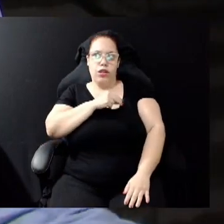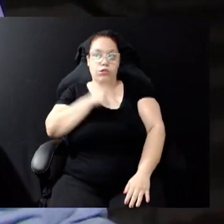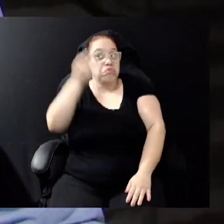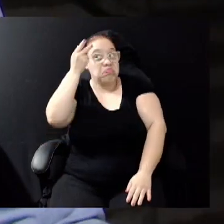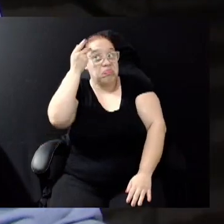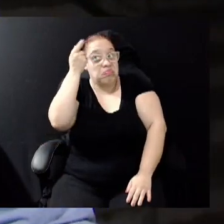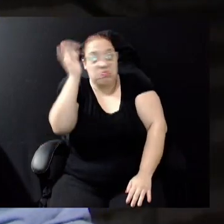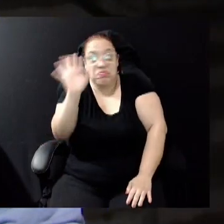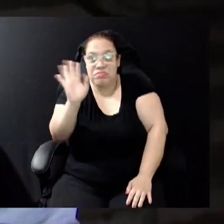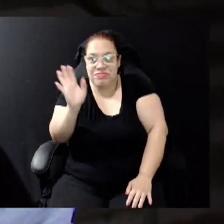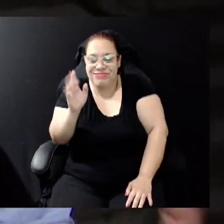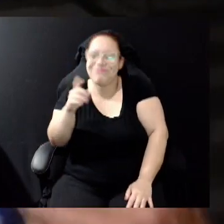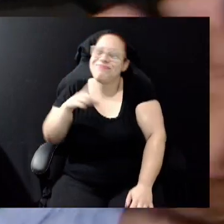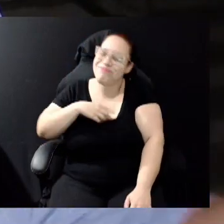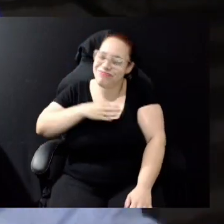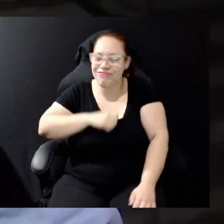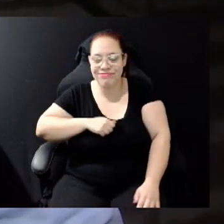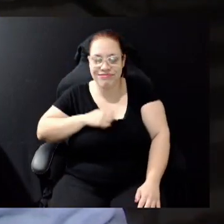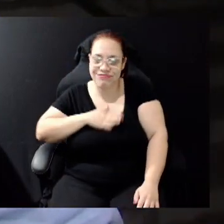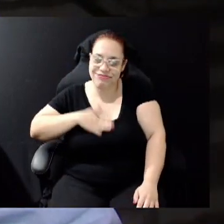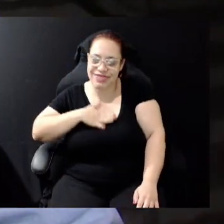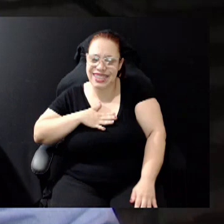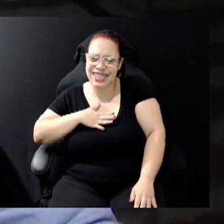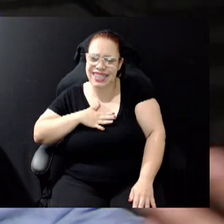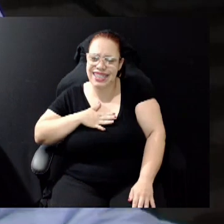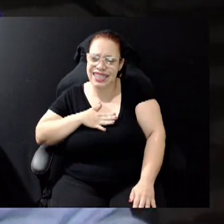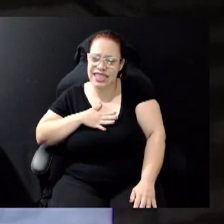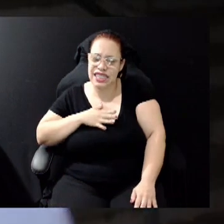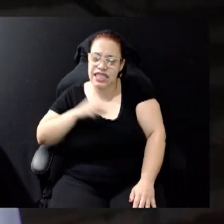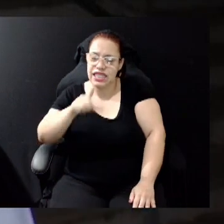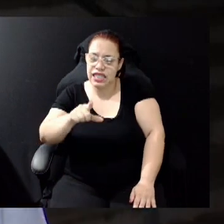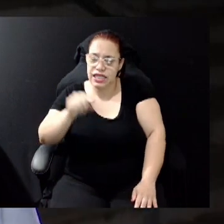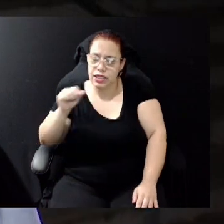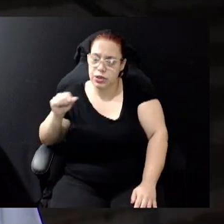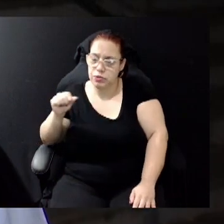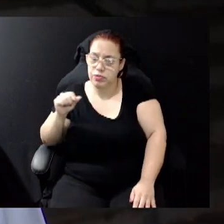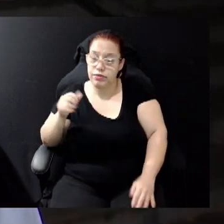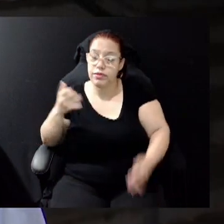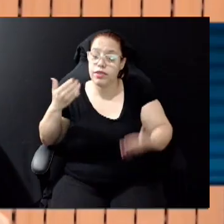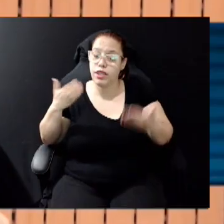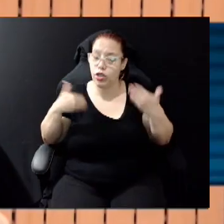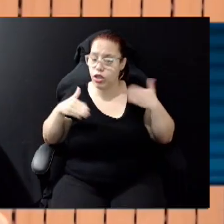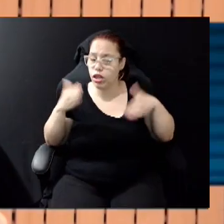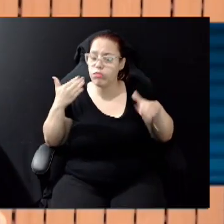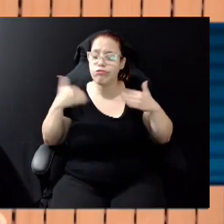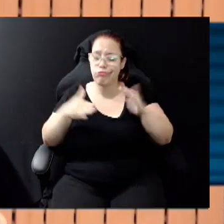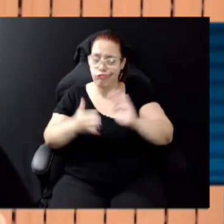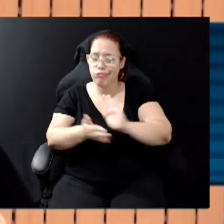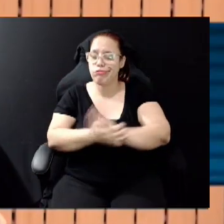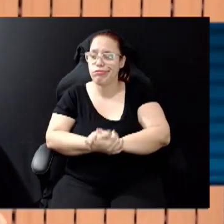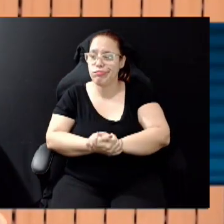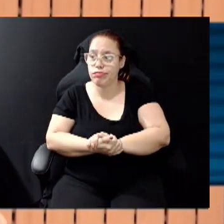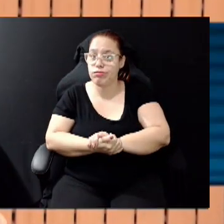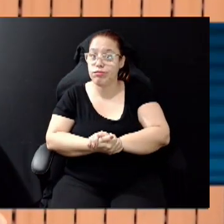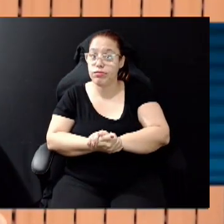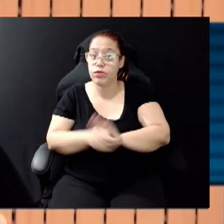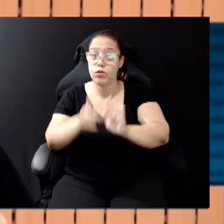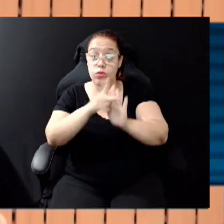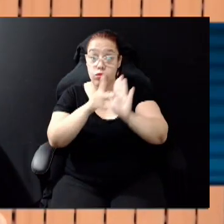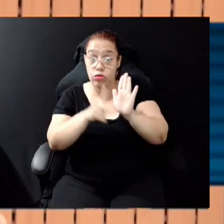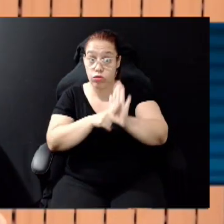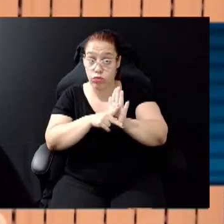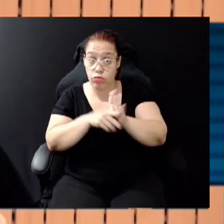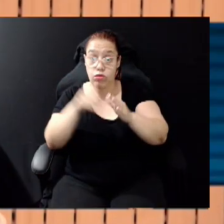pessoas que gostam disso, né? É mais uma opção também de lazer cultural na nossa cidade. O projeto foi votado